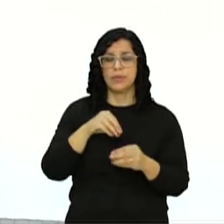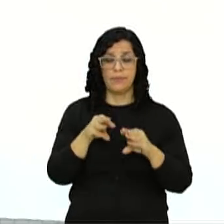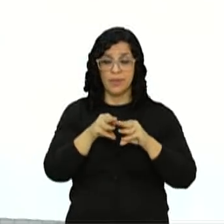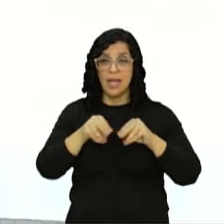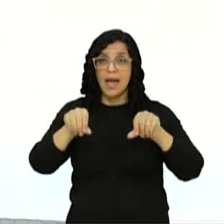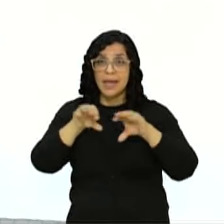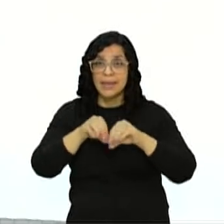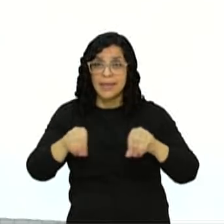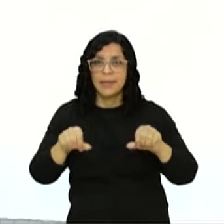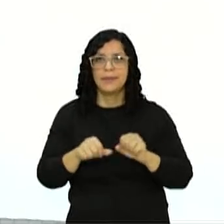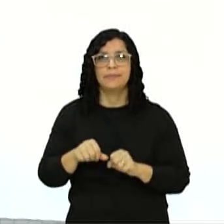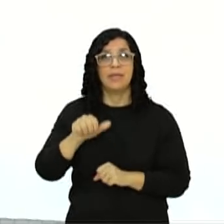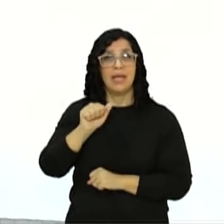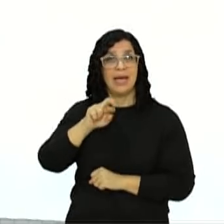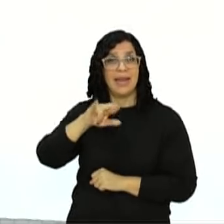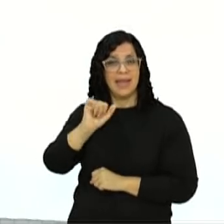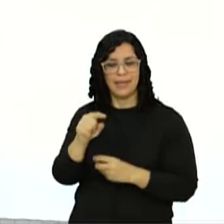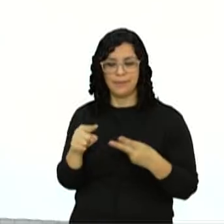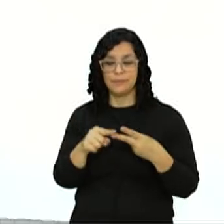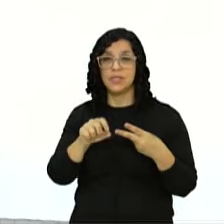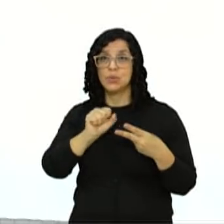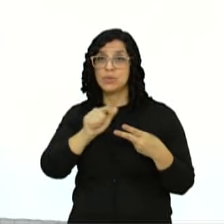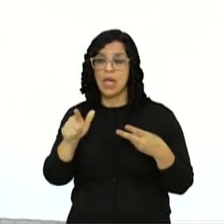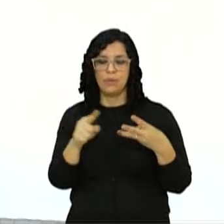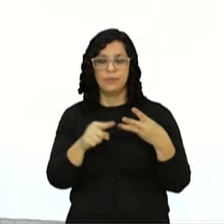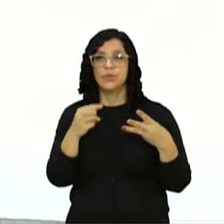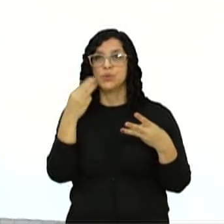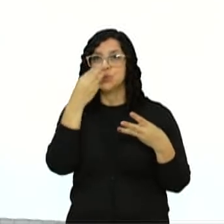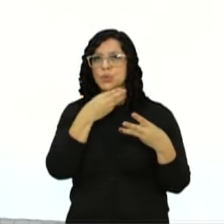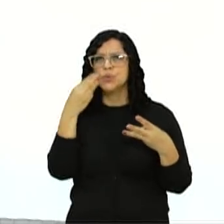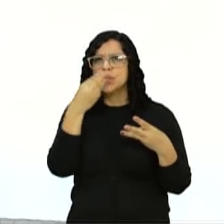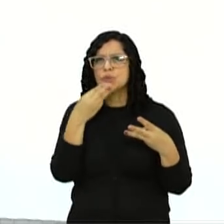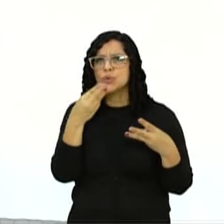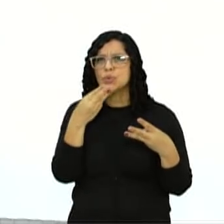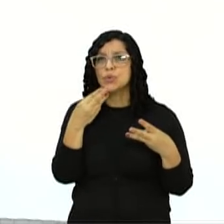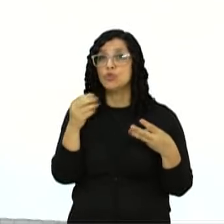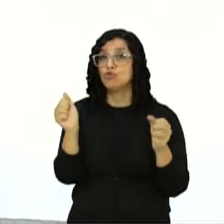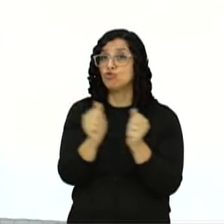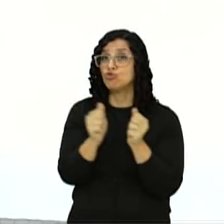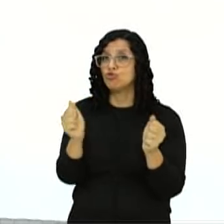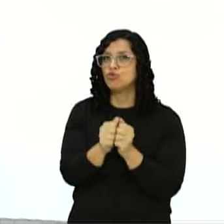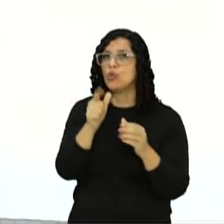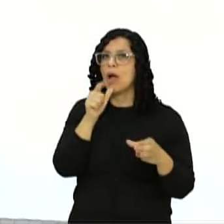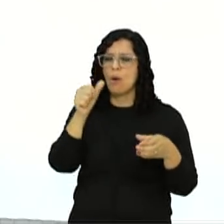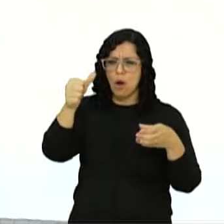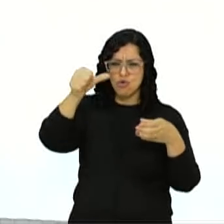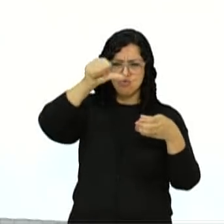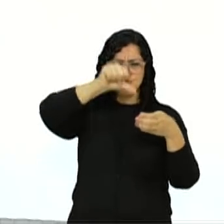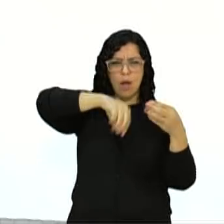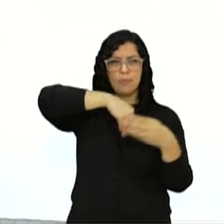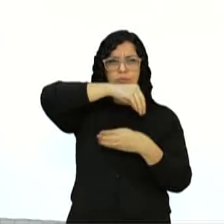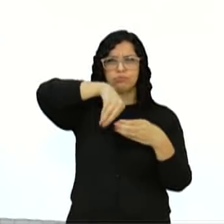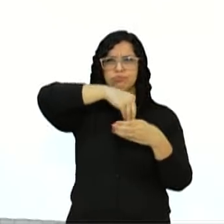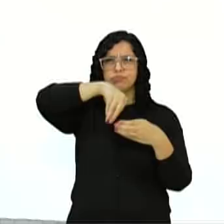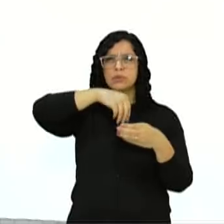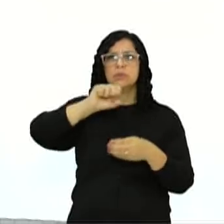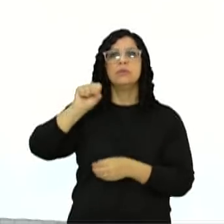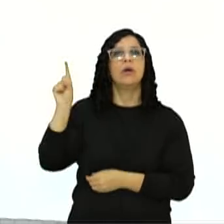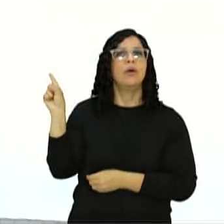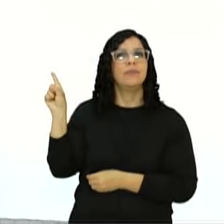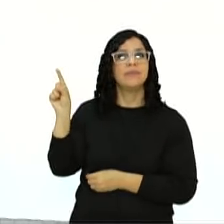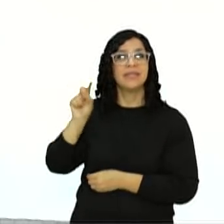areia, o sal e o açúcar, juntamente com a água, eu vou ter um